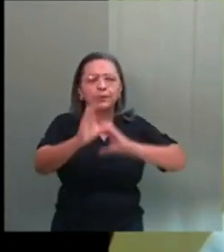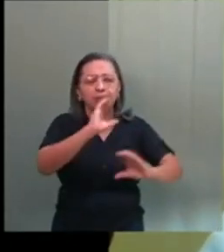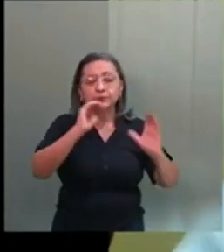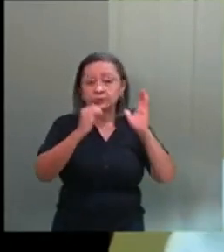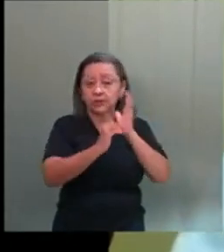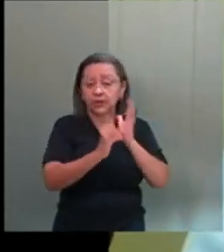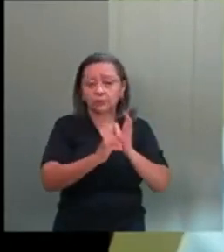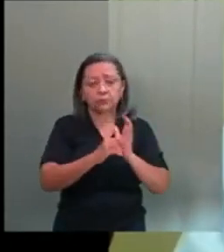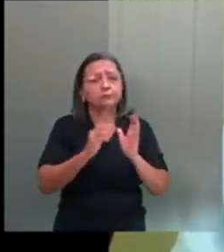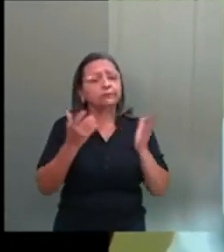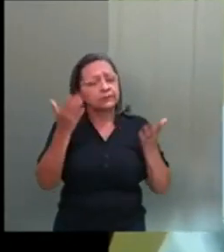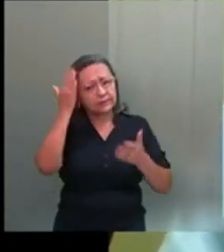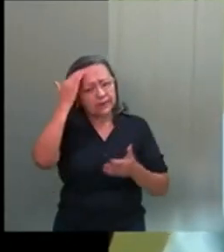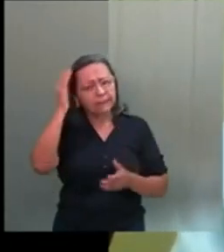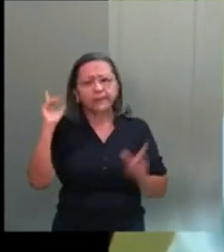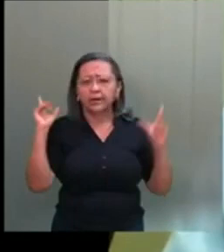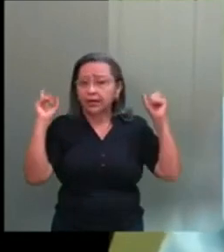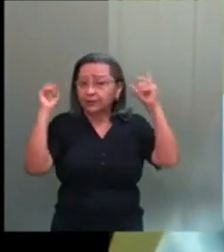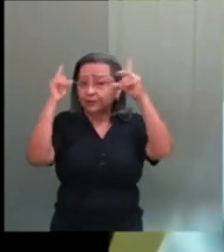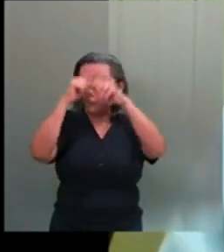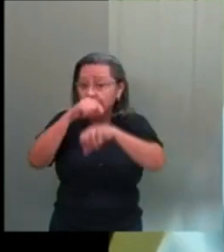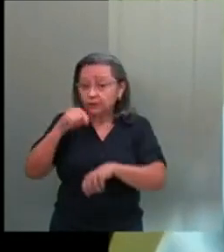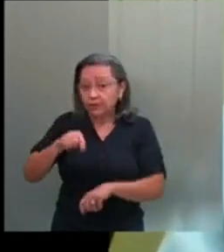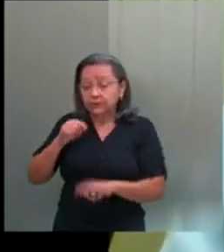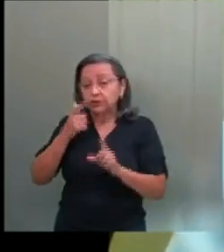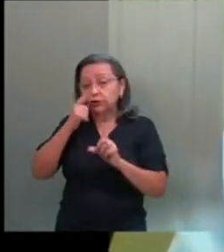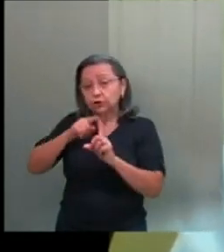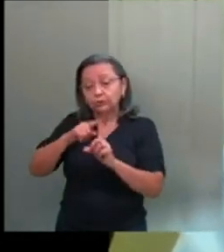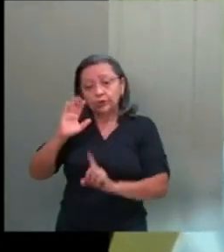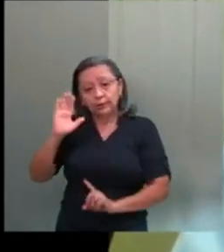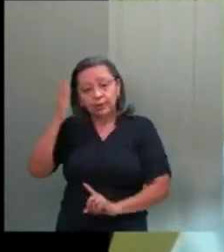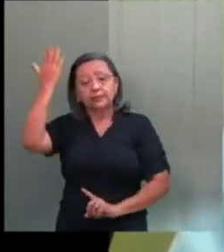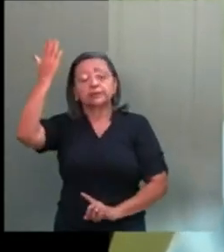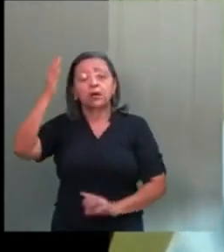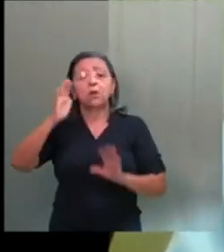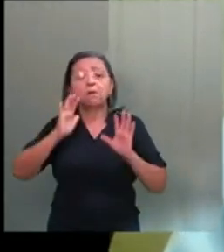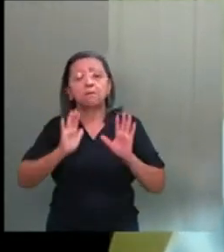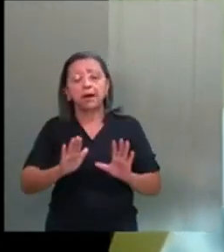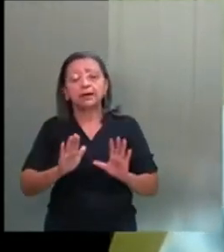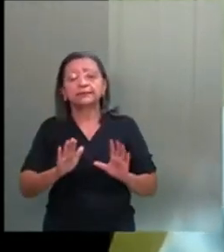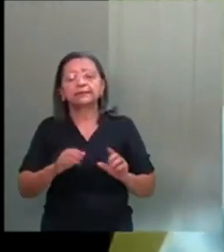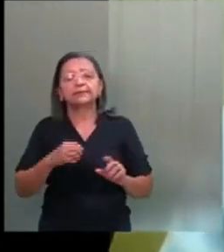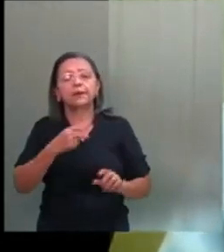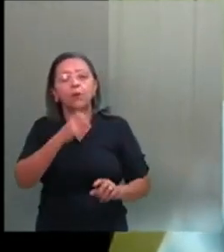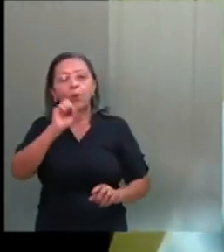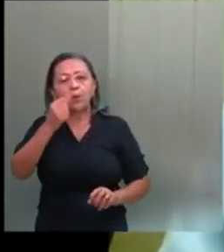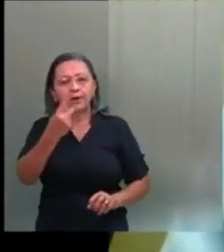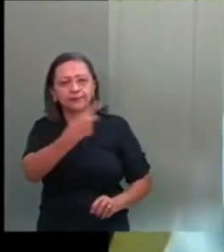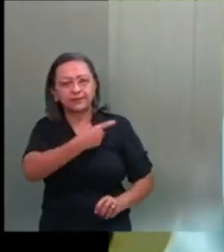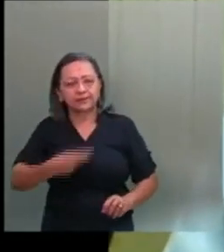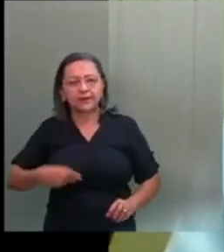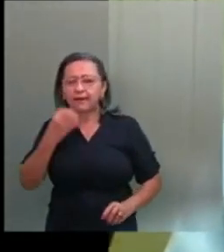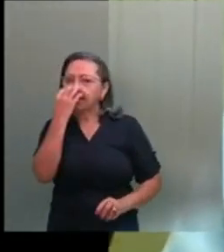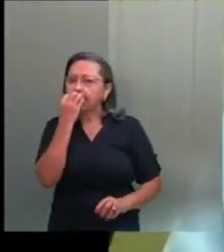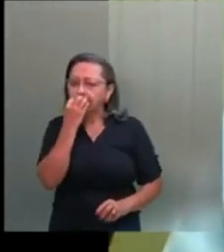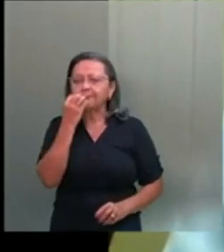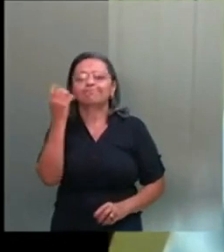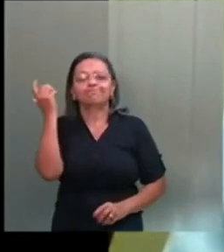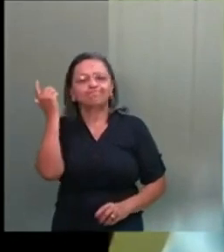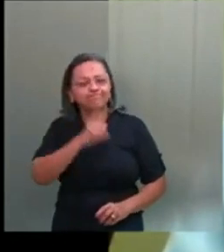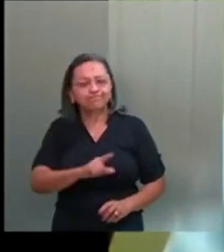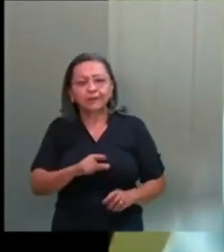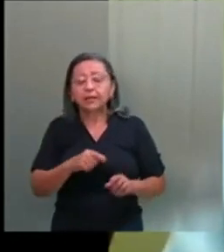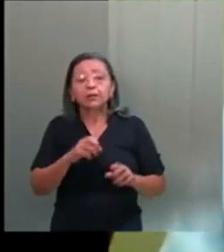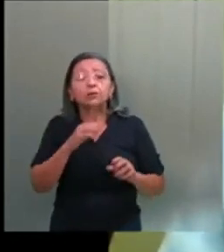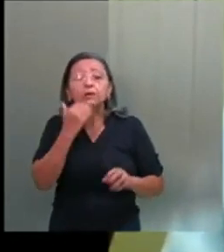sempre difícil, né, essas tomadas de decisão, mas acho que o presidente Sarney acertou, porque não